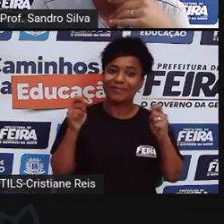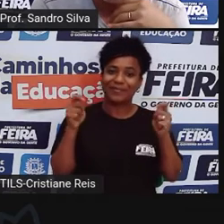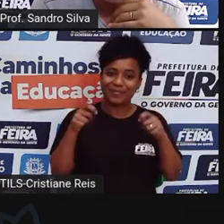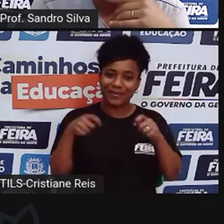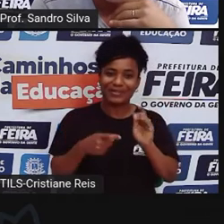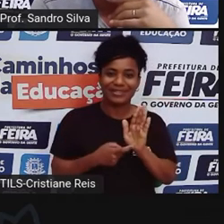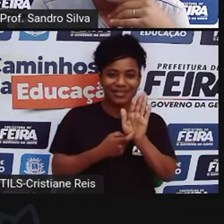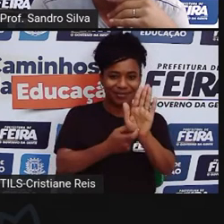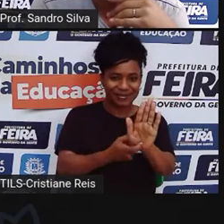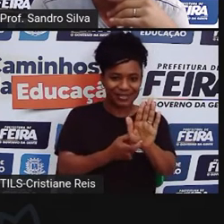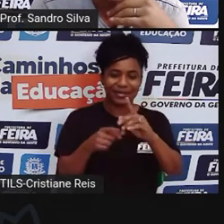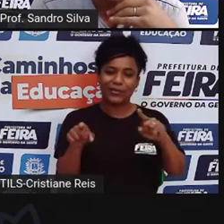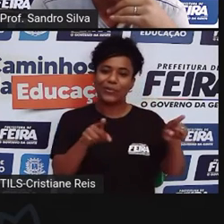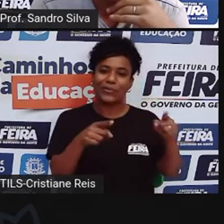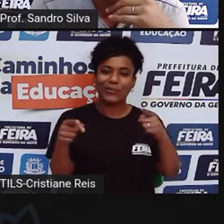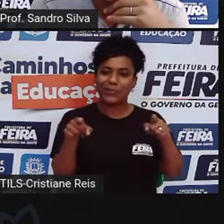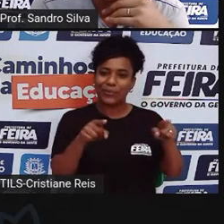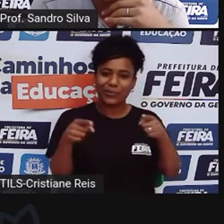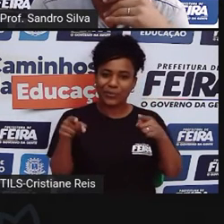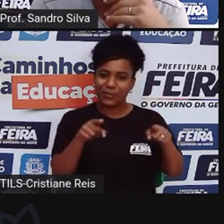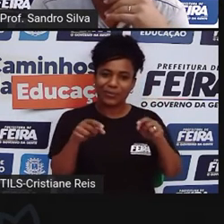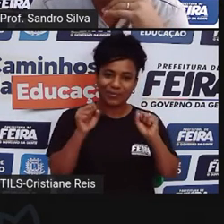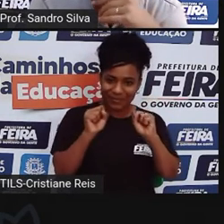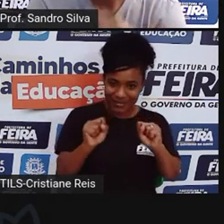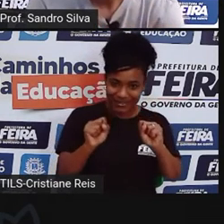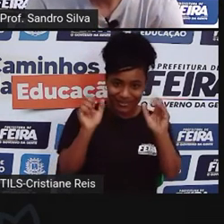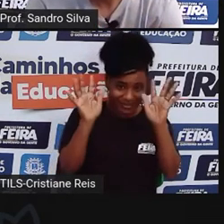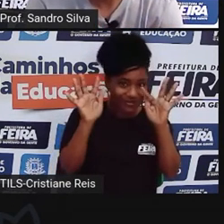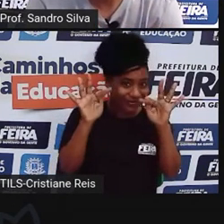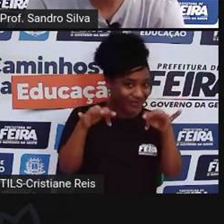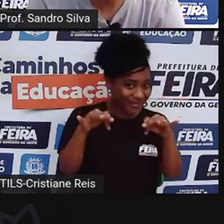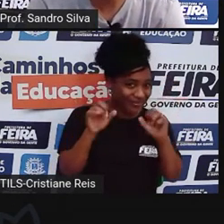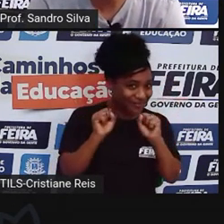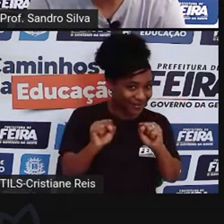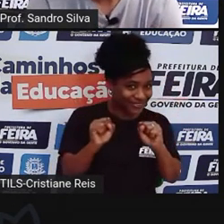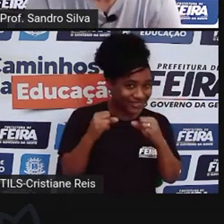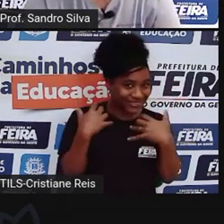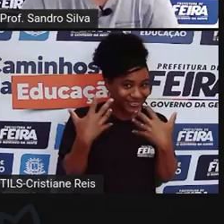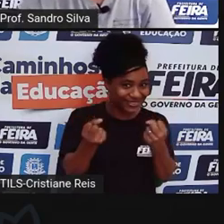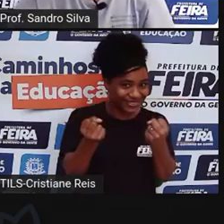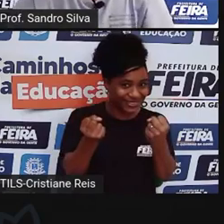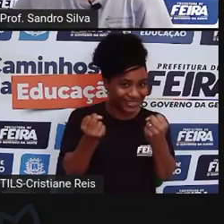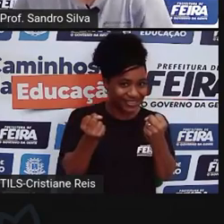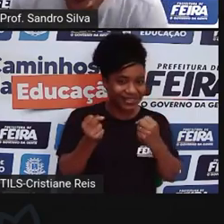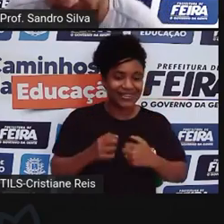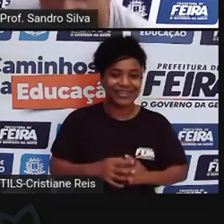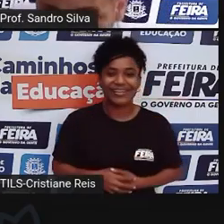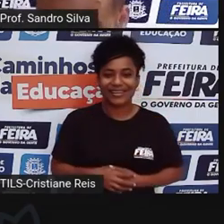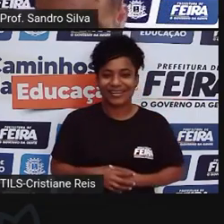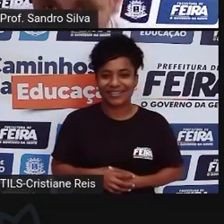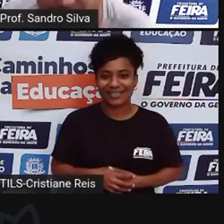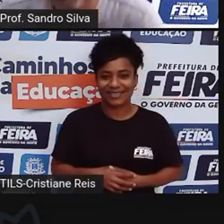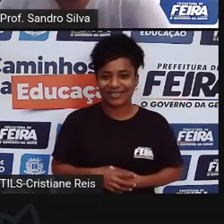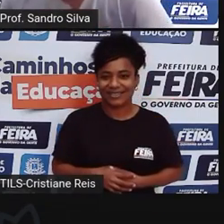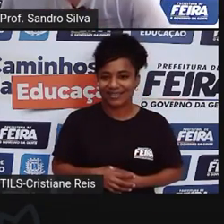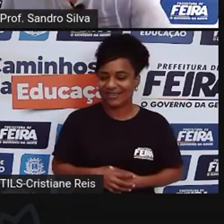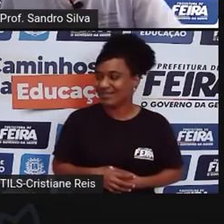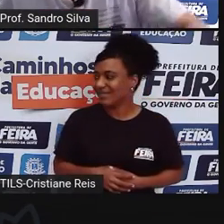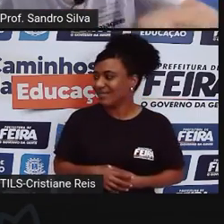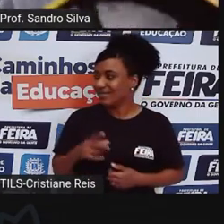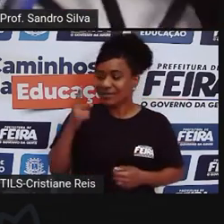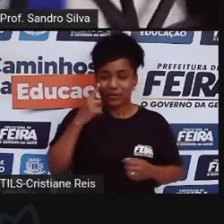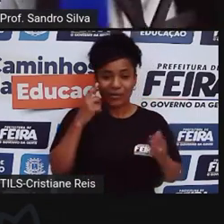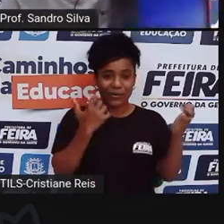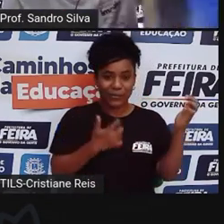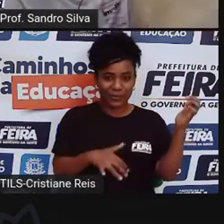para os nossos alunos antes da gente poder encerrar. Você topa? Sim. Eu vou ensinar. Acabou que não deu para trazer